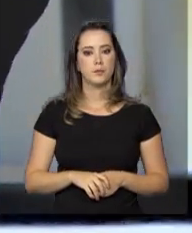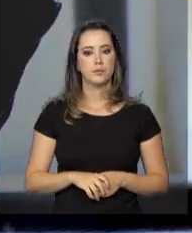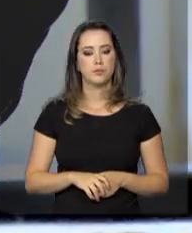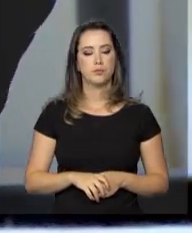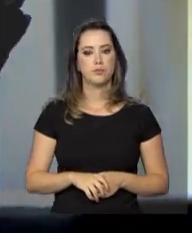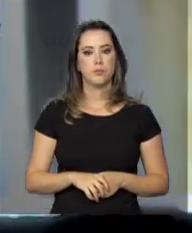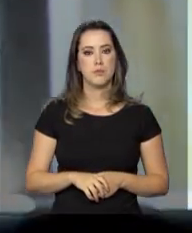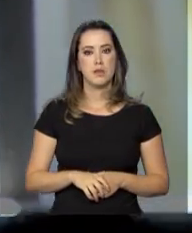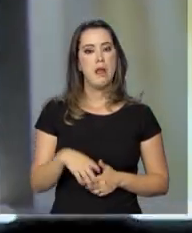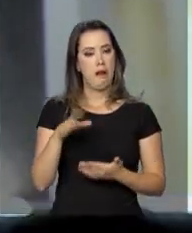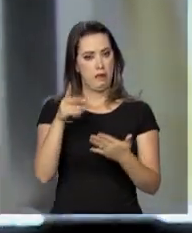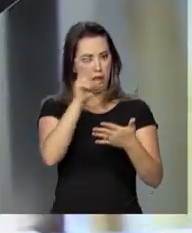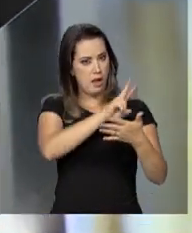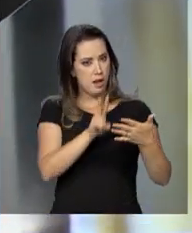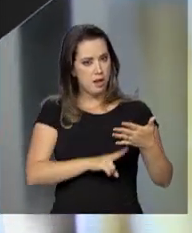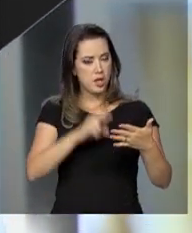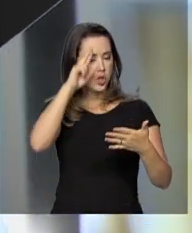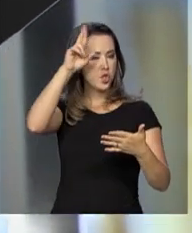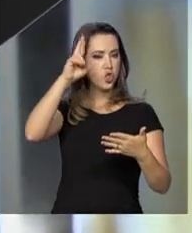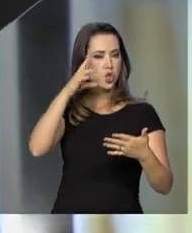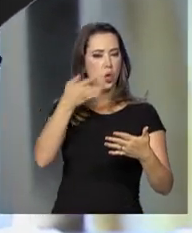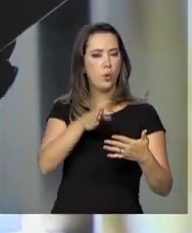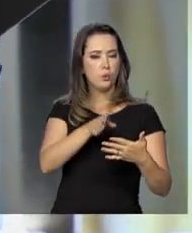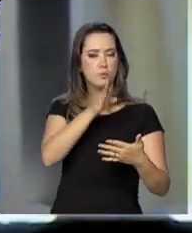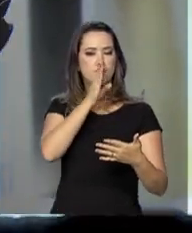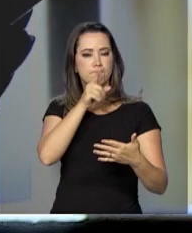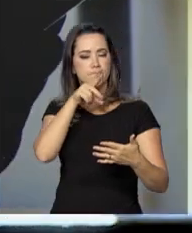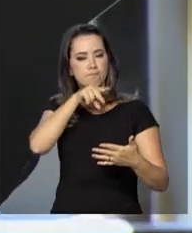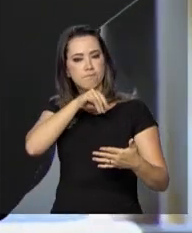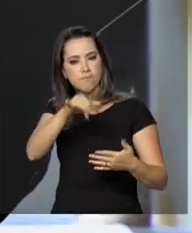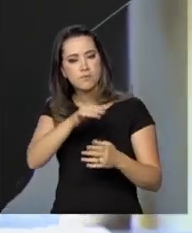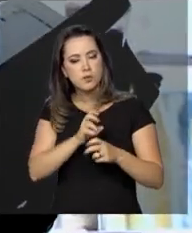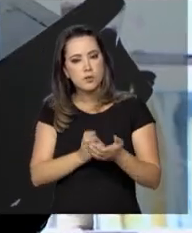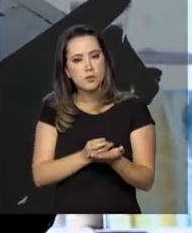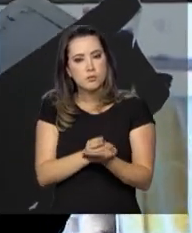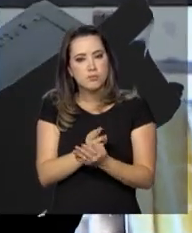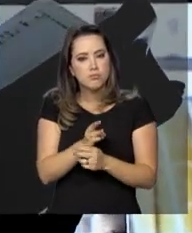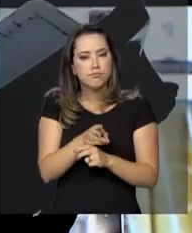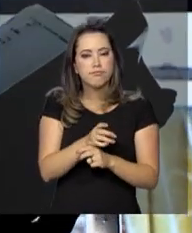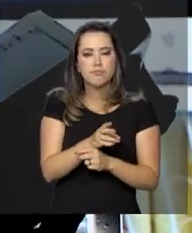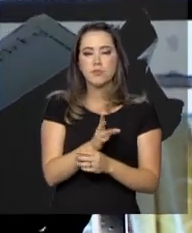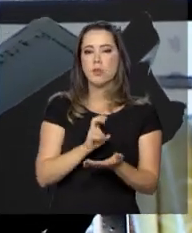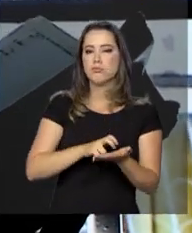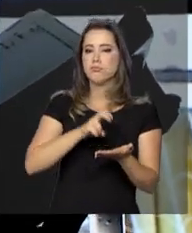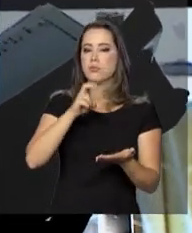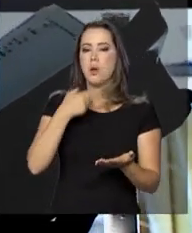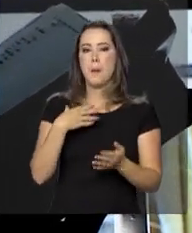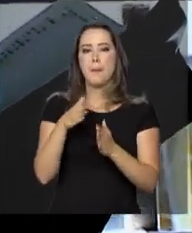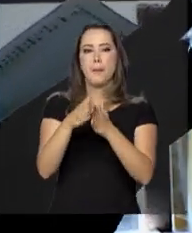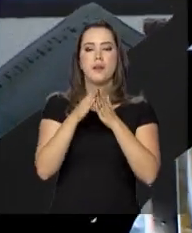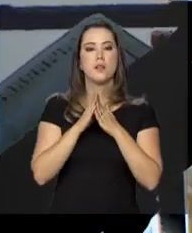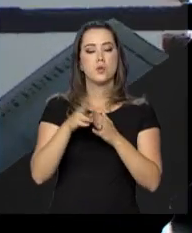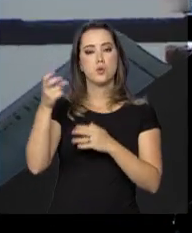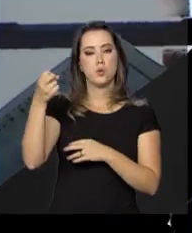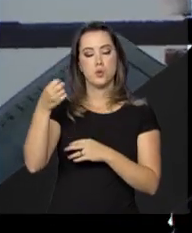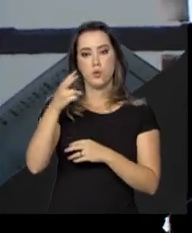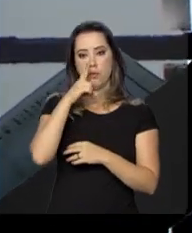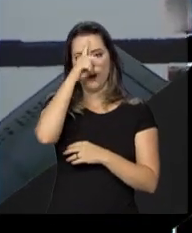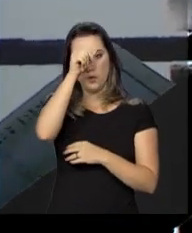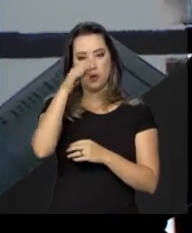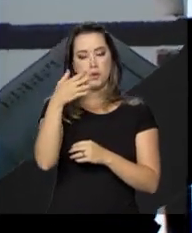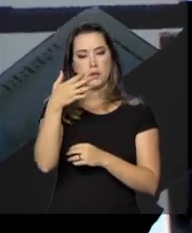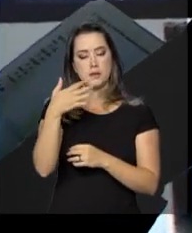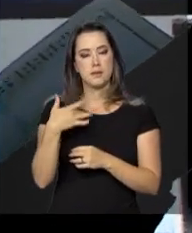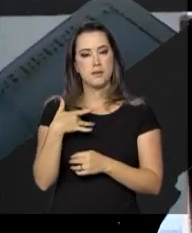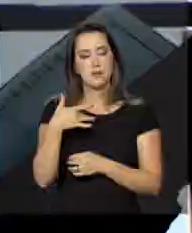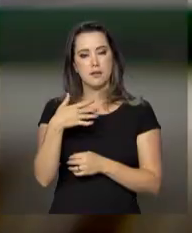Senhor, no silêncio desse dia que amanhece, eu venho pedir força, sabedoria, paz